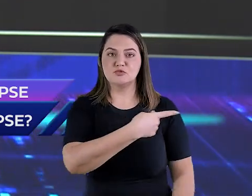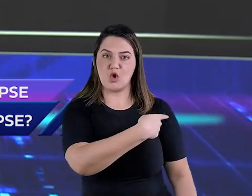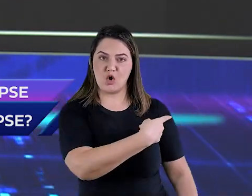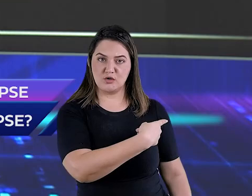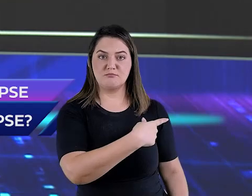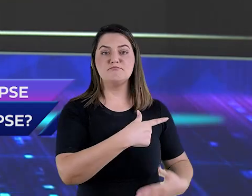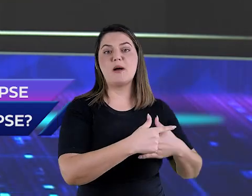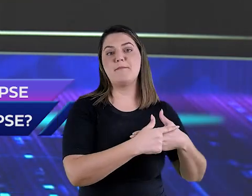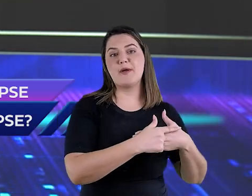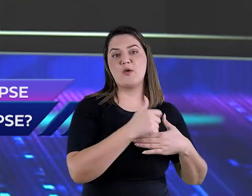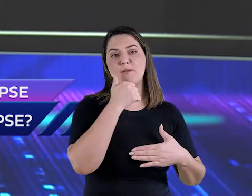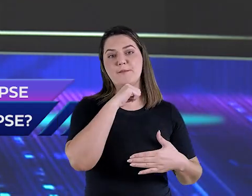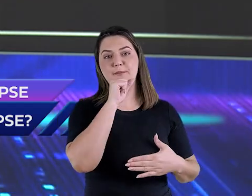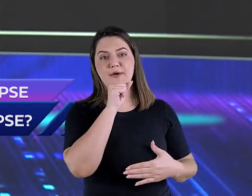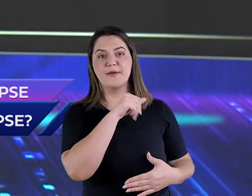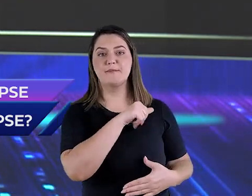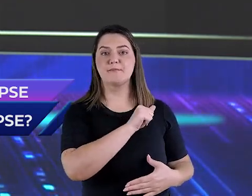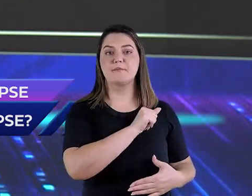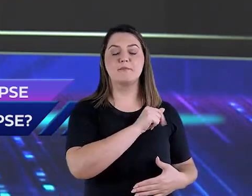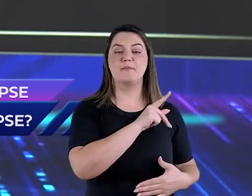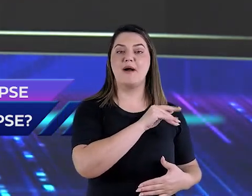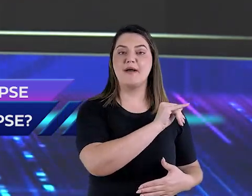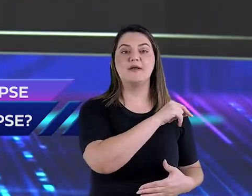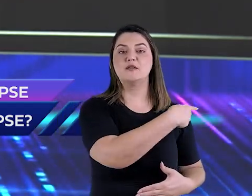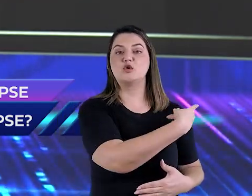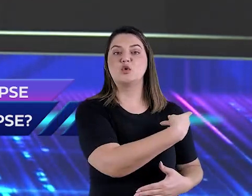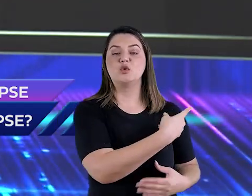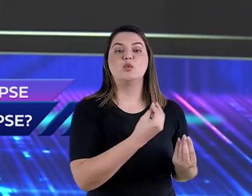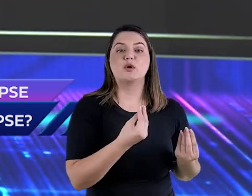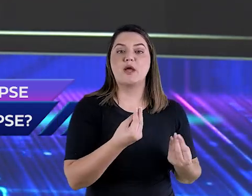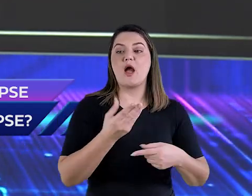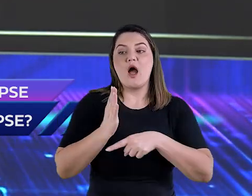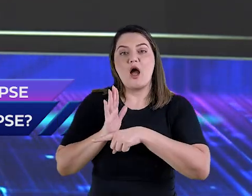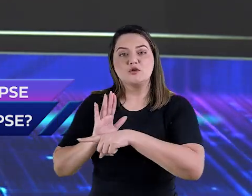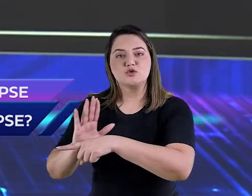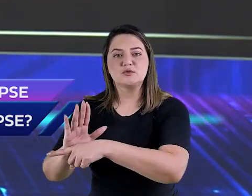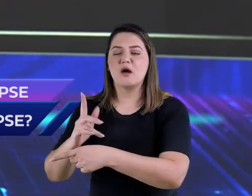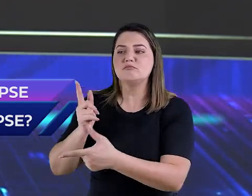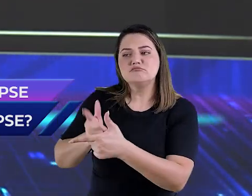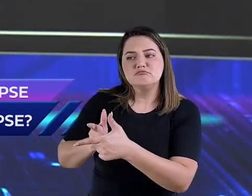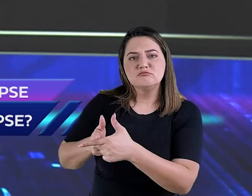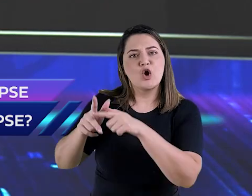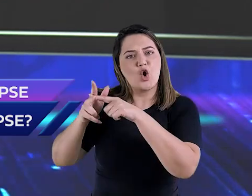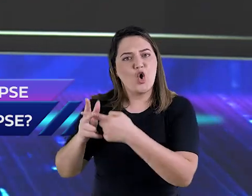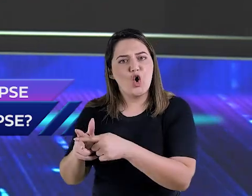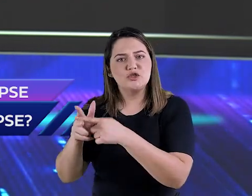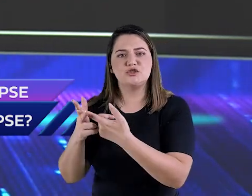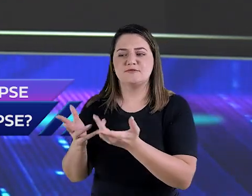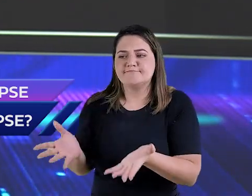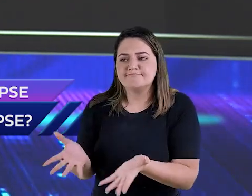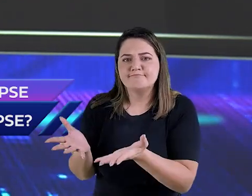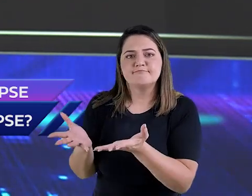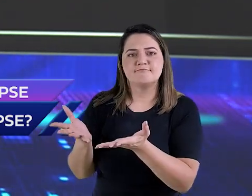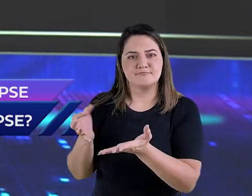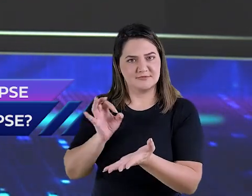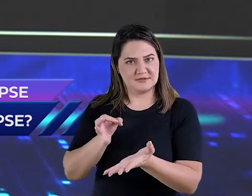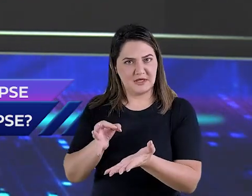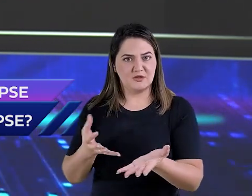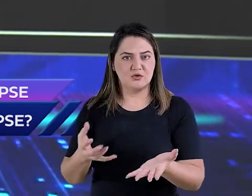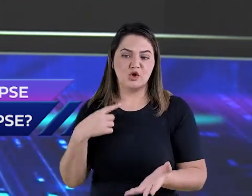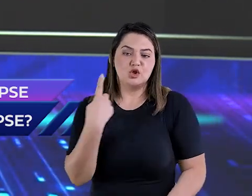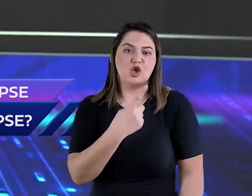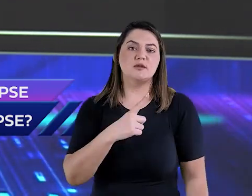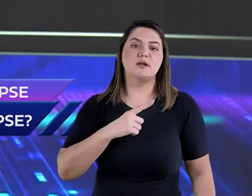papel como pais e como mães, ajudar, a orientar, a divertir. Porque aqueles que já viveram um pouco